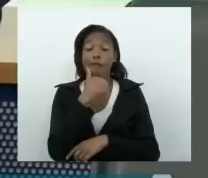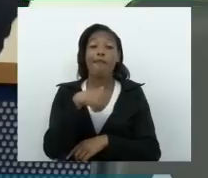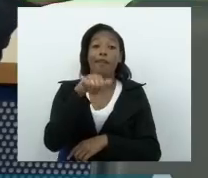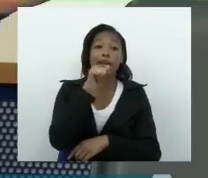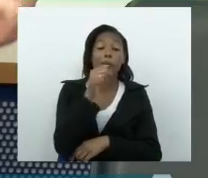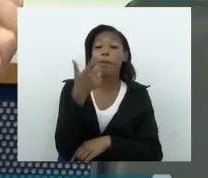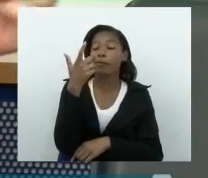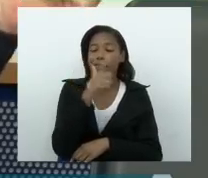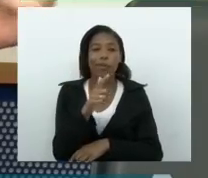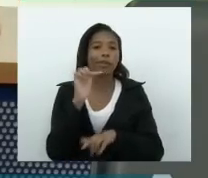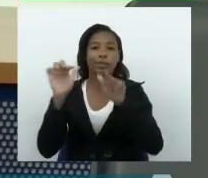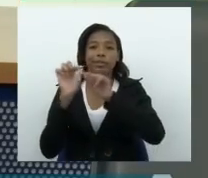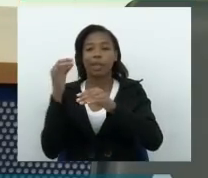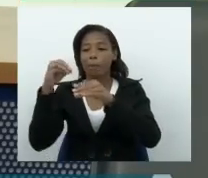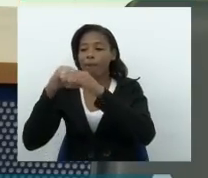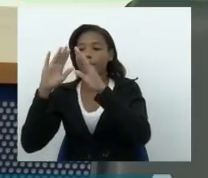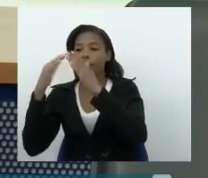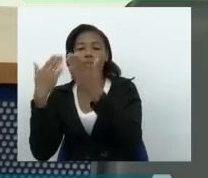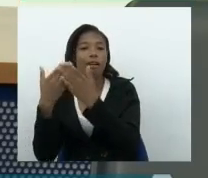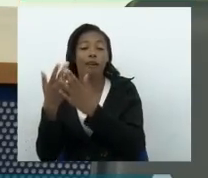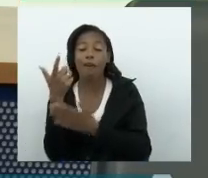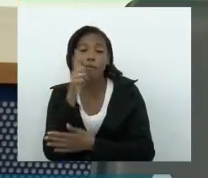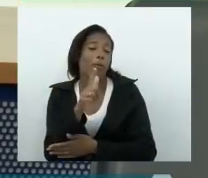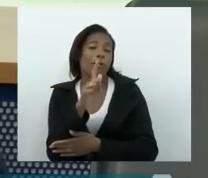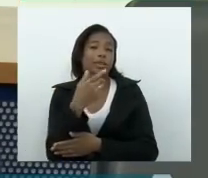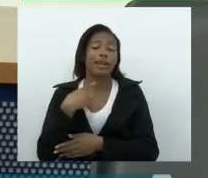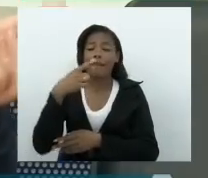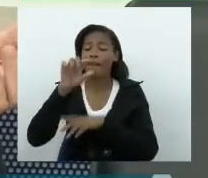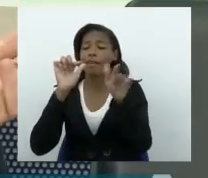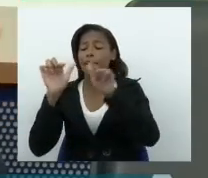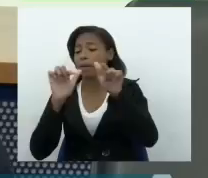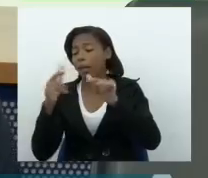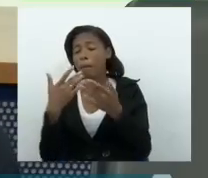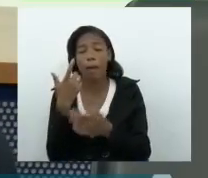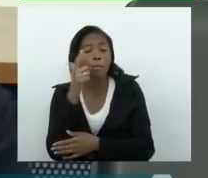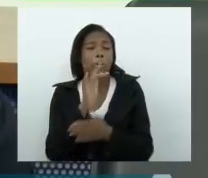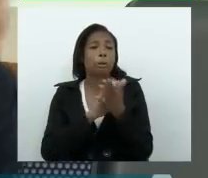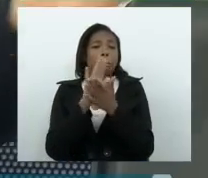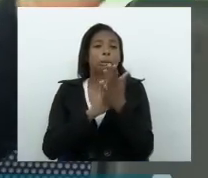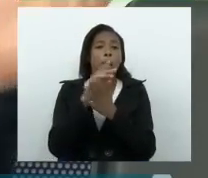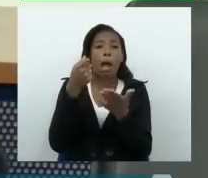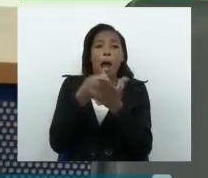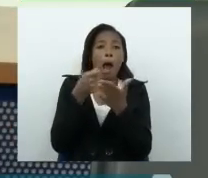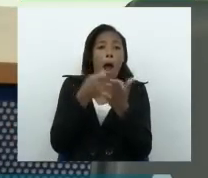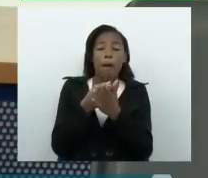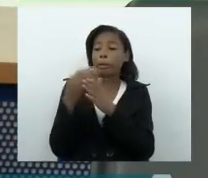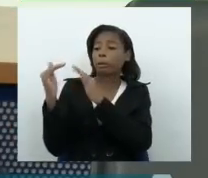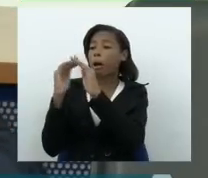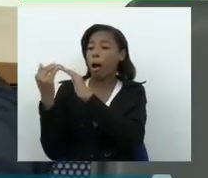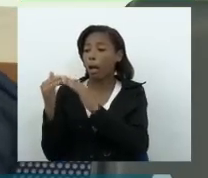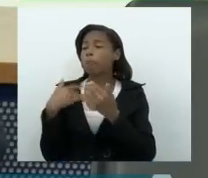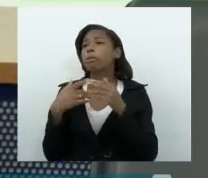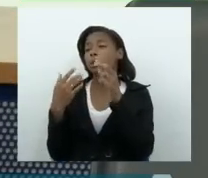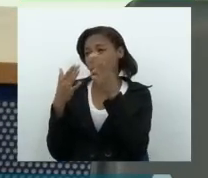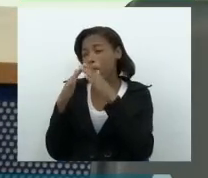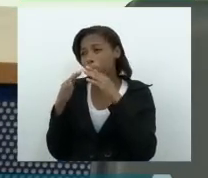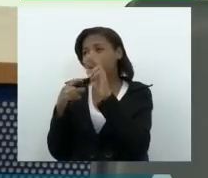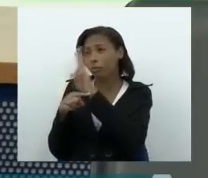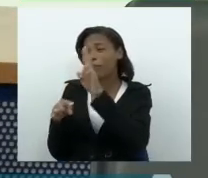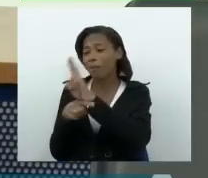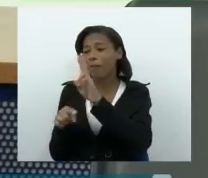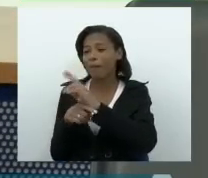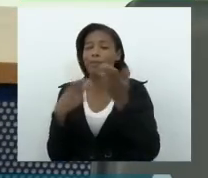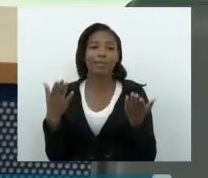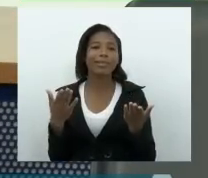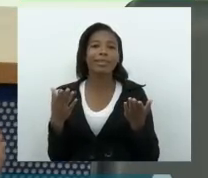trabalhadora não possa deixar sua criança na creche, não possa trabalhar, é obrigada a deixar com a vizinha. Pior do que isso, nós temos